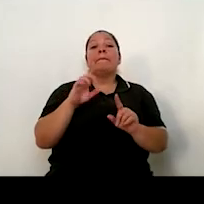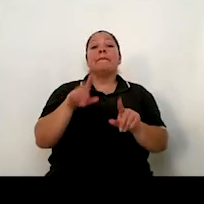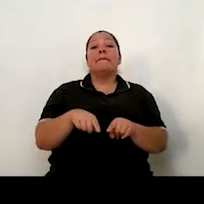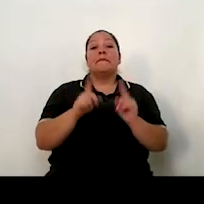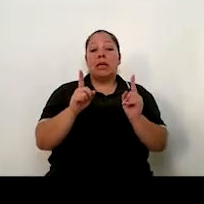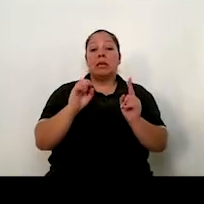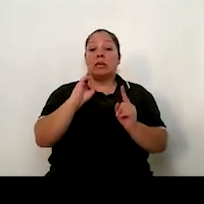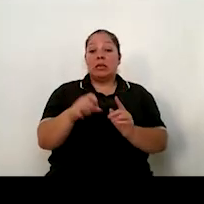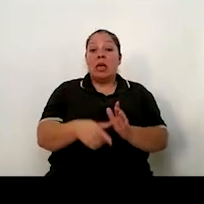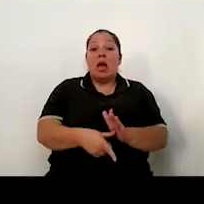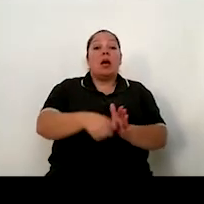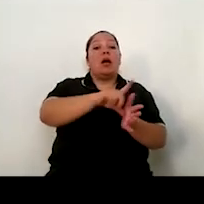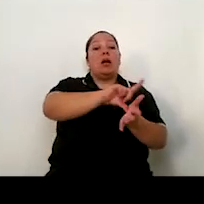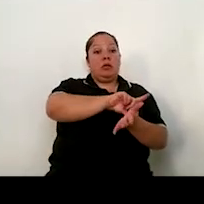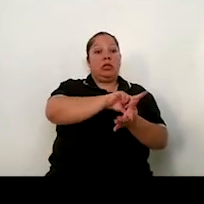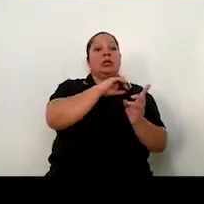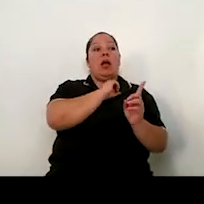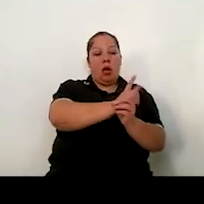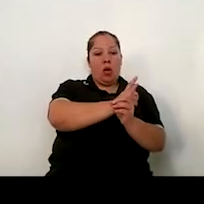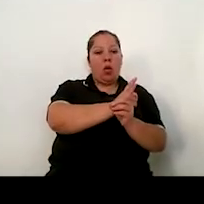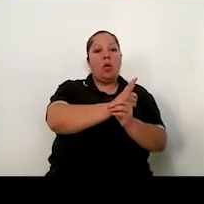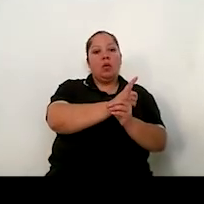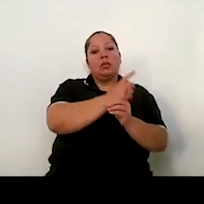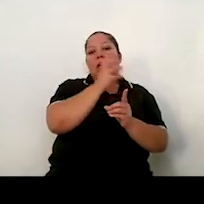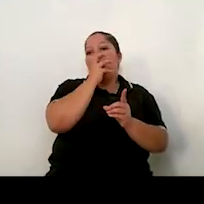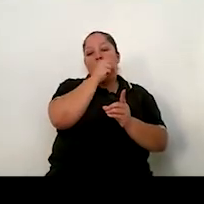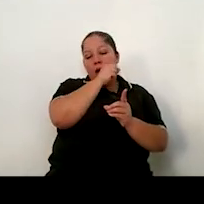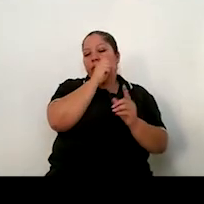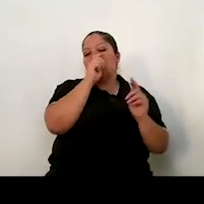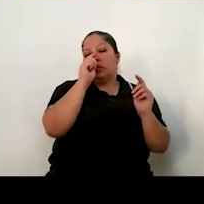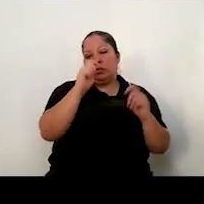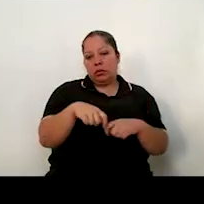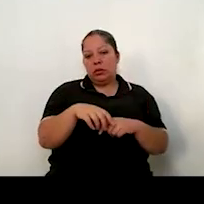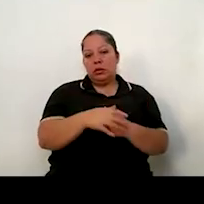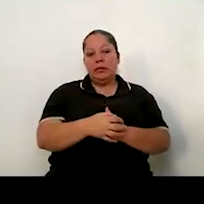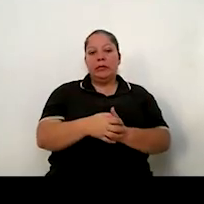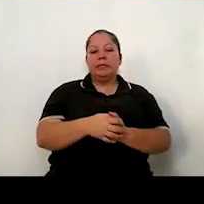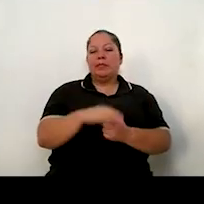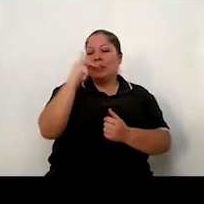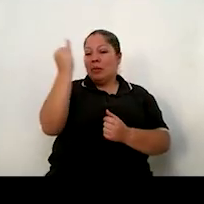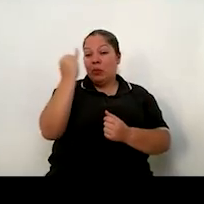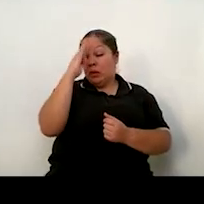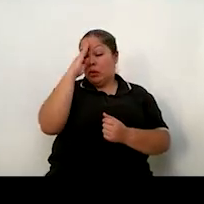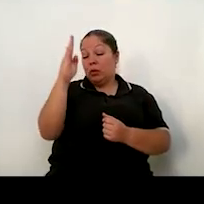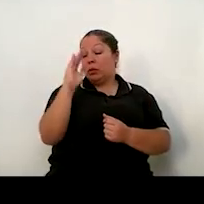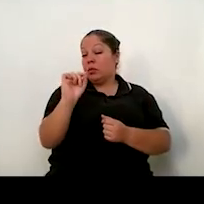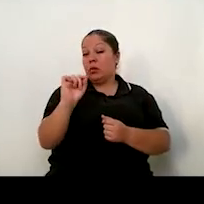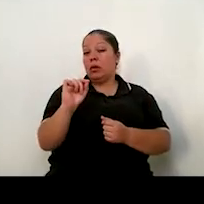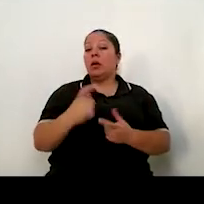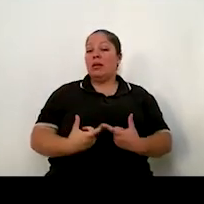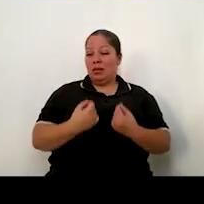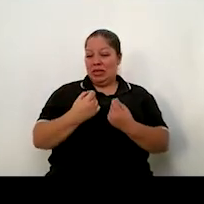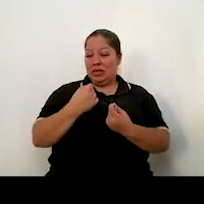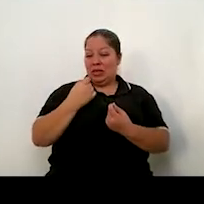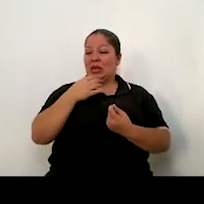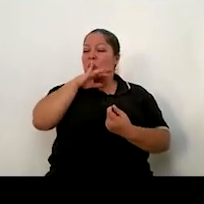contexto, o rastreamento regular ganha relevância fundamental. Então, o que que é o mais importante? É uma doença ruim? É. É